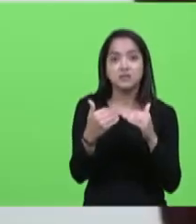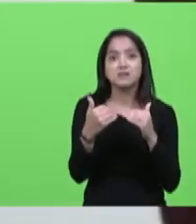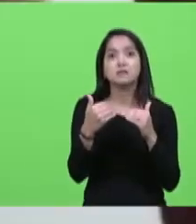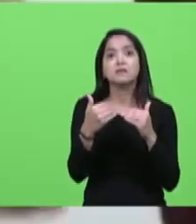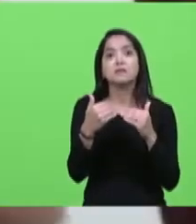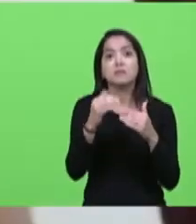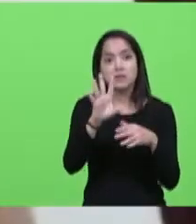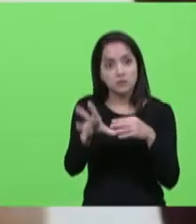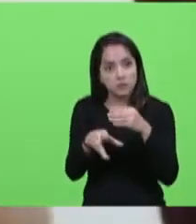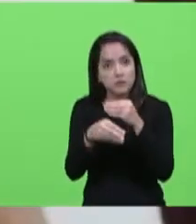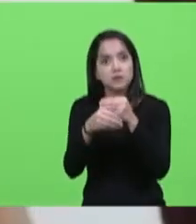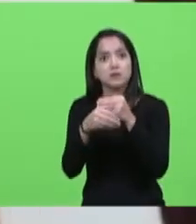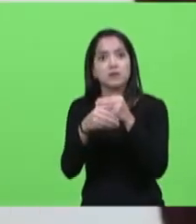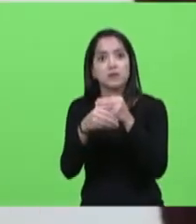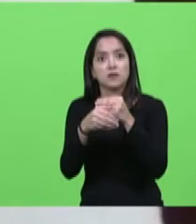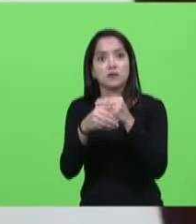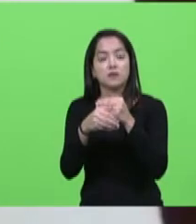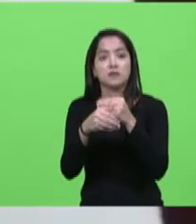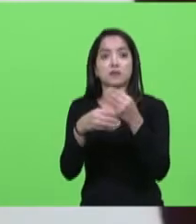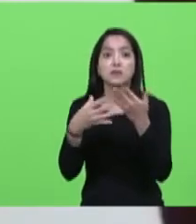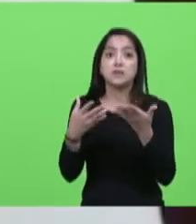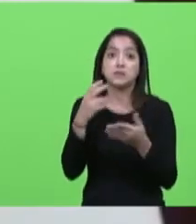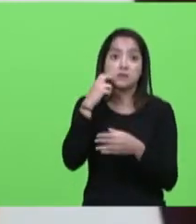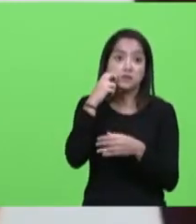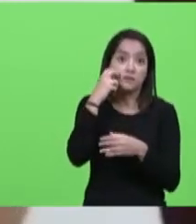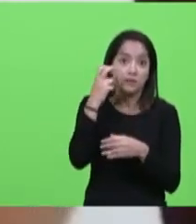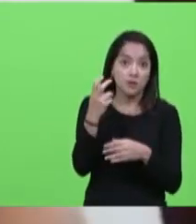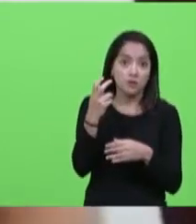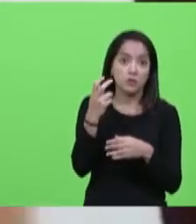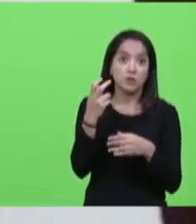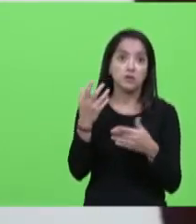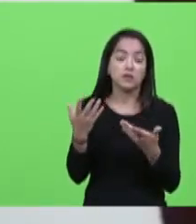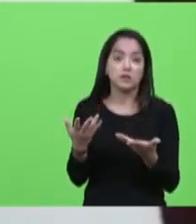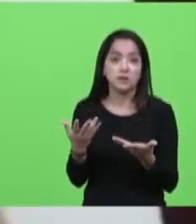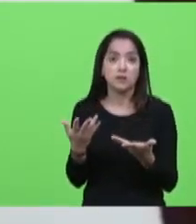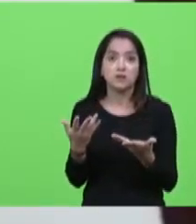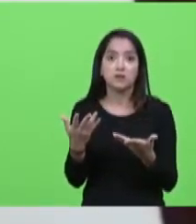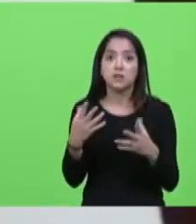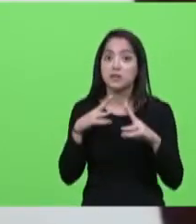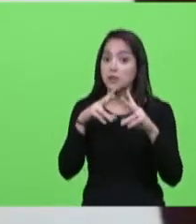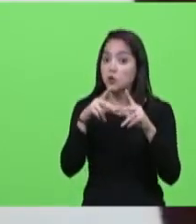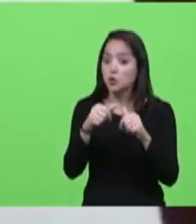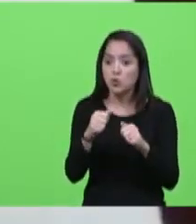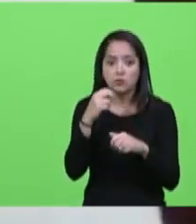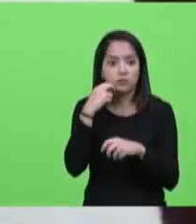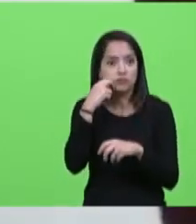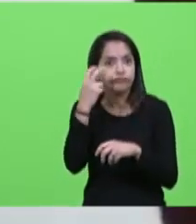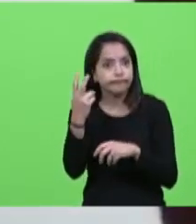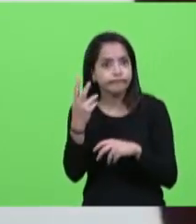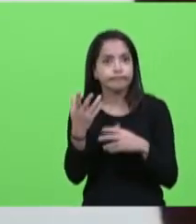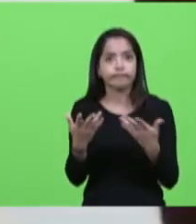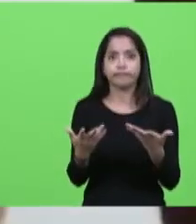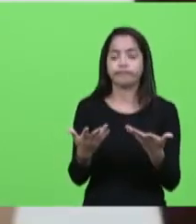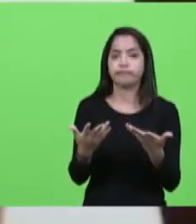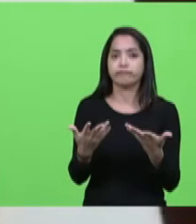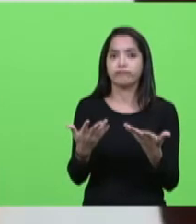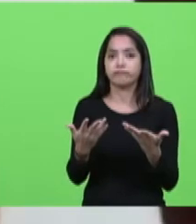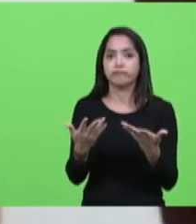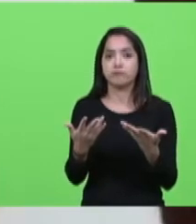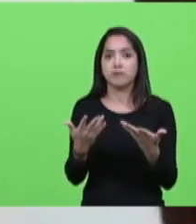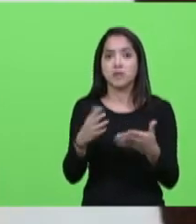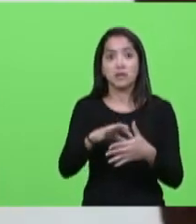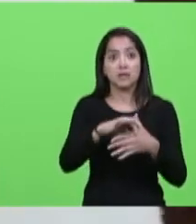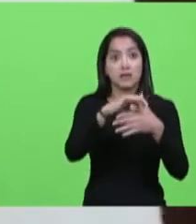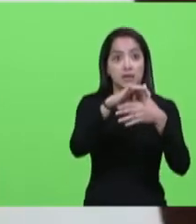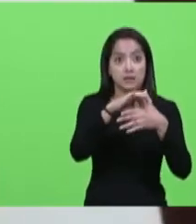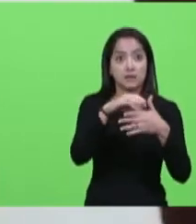Ivan Nates, e se isso é envergonhar o parlamento, eu acredito que está o parlamento todo envergonhando o parlamento, com raríssimas exceções da líder do governo,